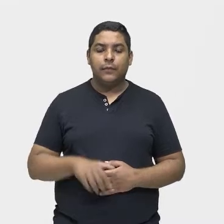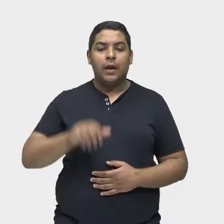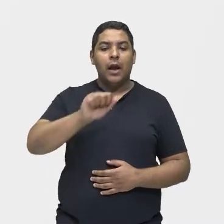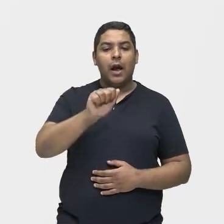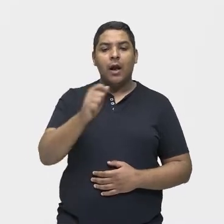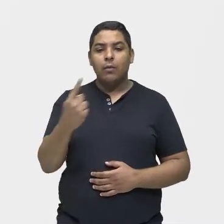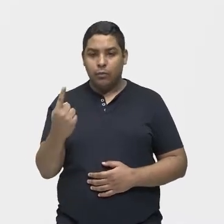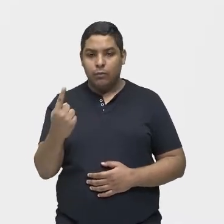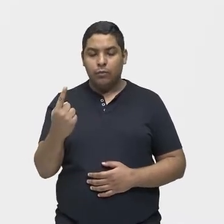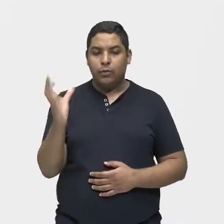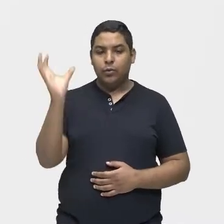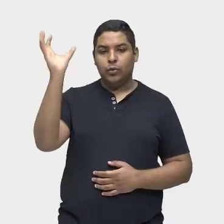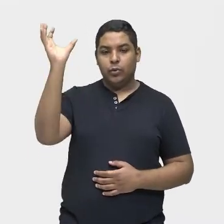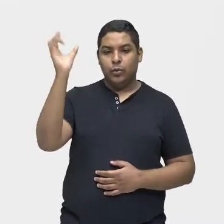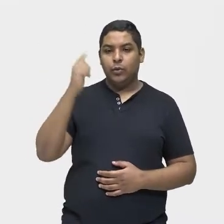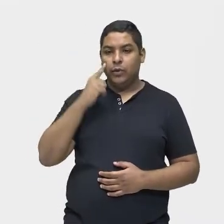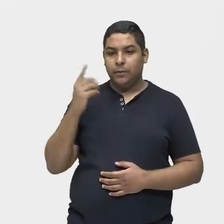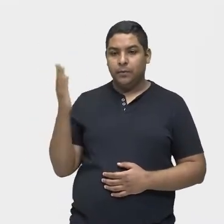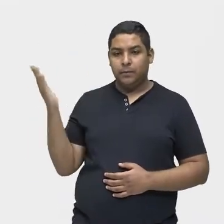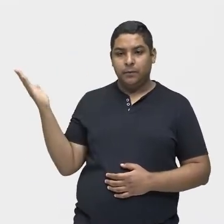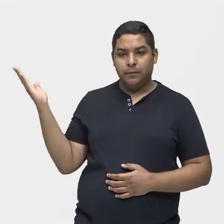temos na linha